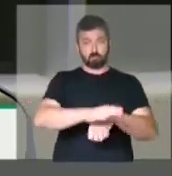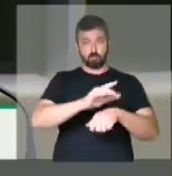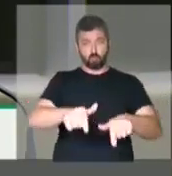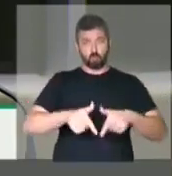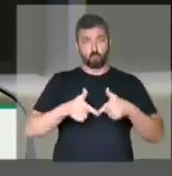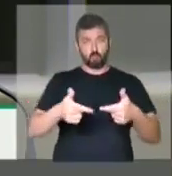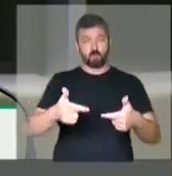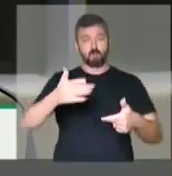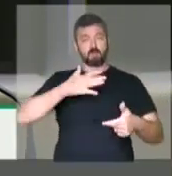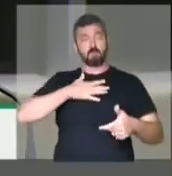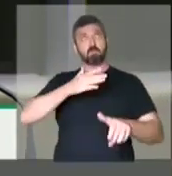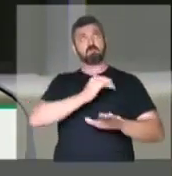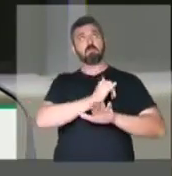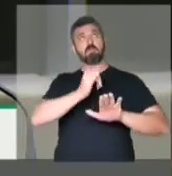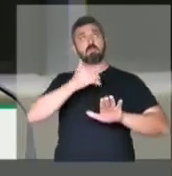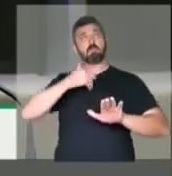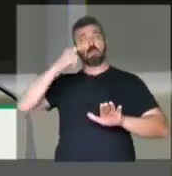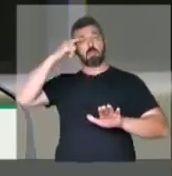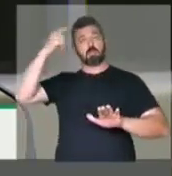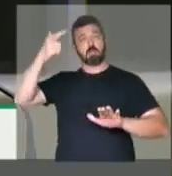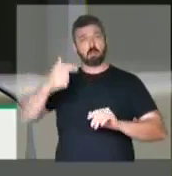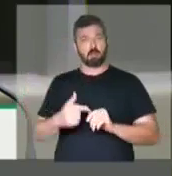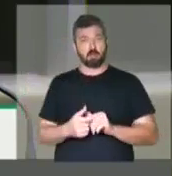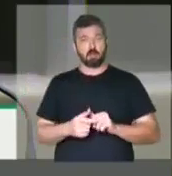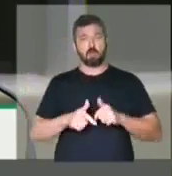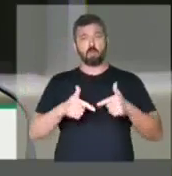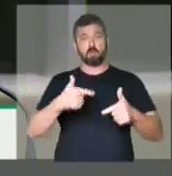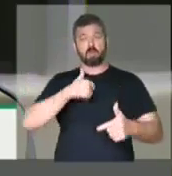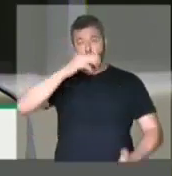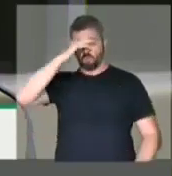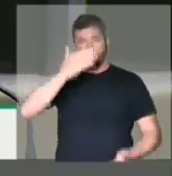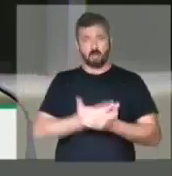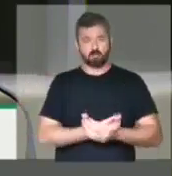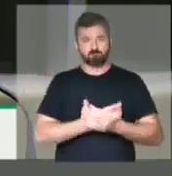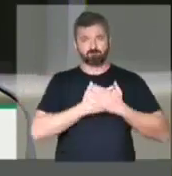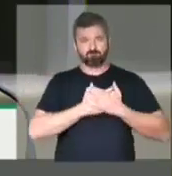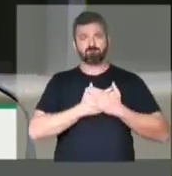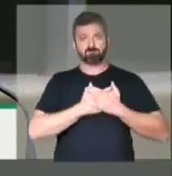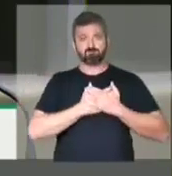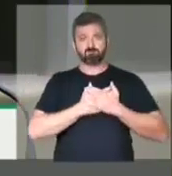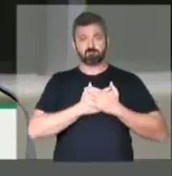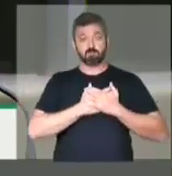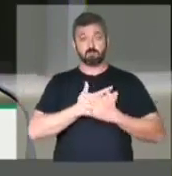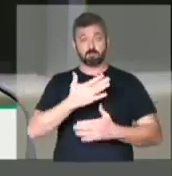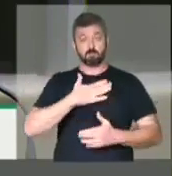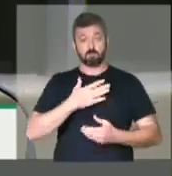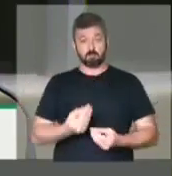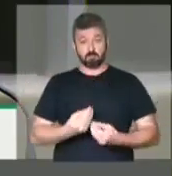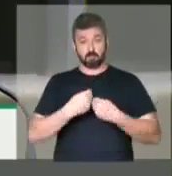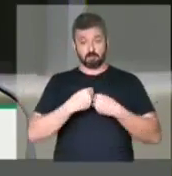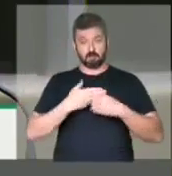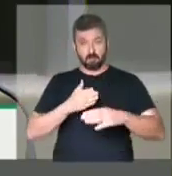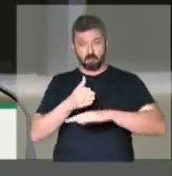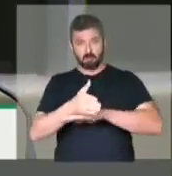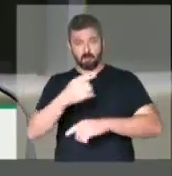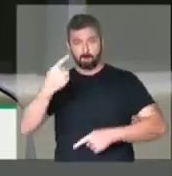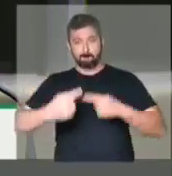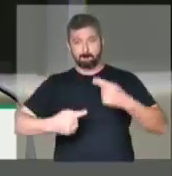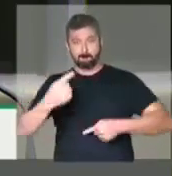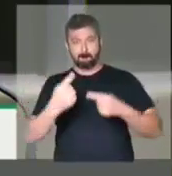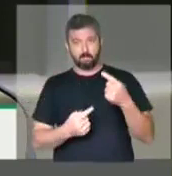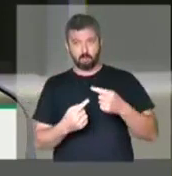lutar aqui pelos meus ideais, de lutar por aquilo que eu acredito, o que me motivou a entrar na